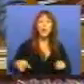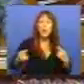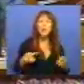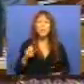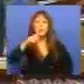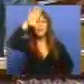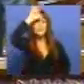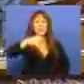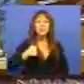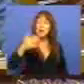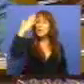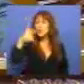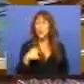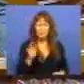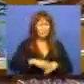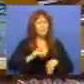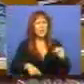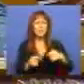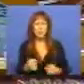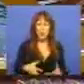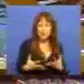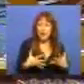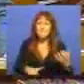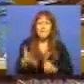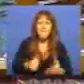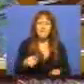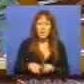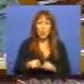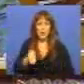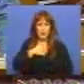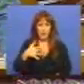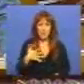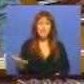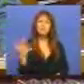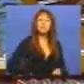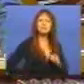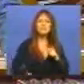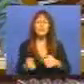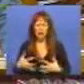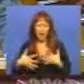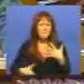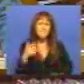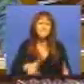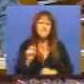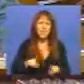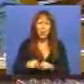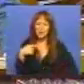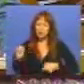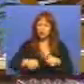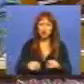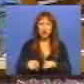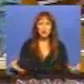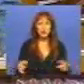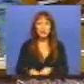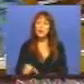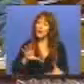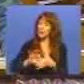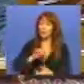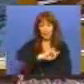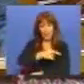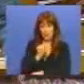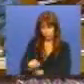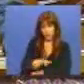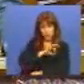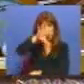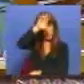próprio Primeiro-Ministro considerou fruto da ganância dos empresários, da ganância dos gestores. Compete-lhe agora,